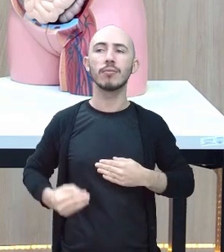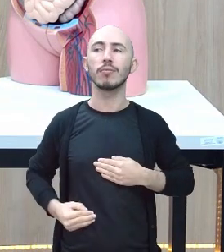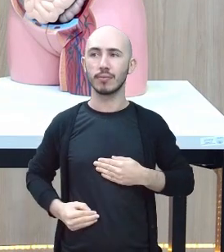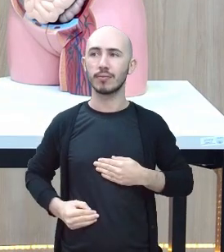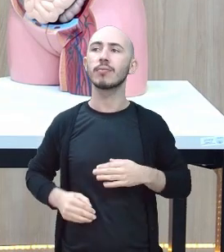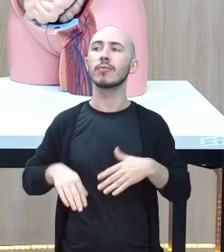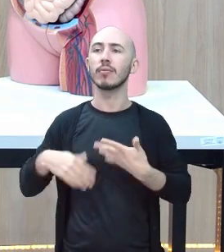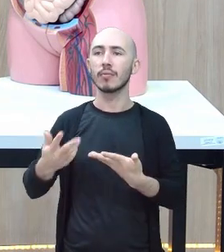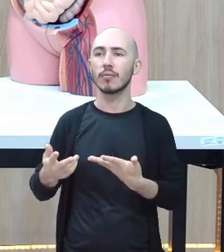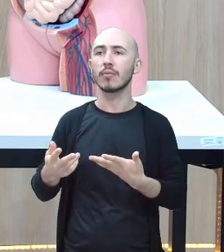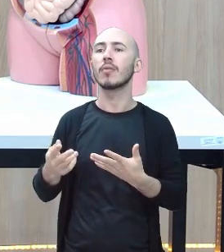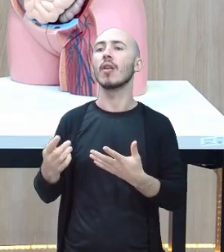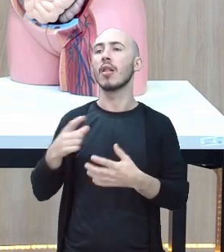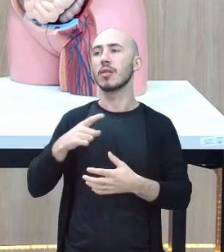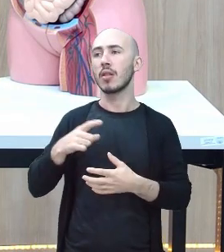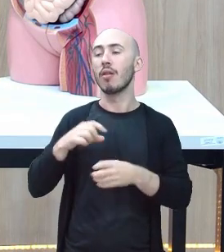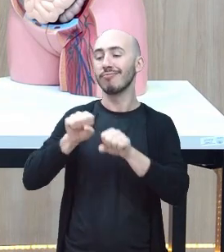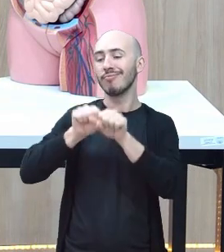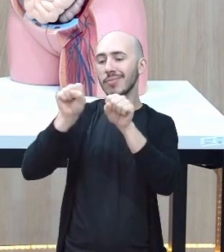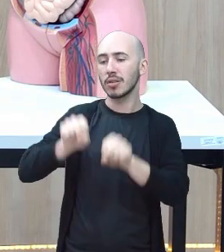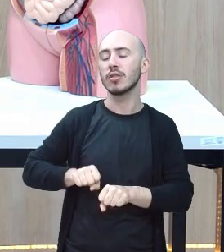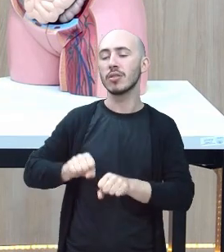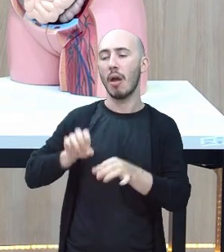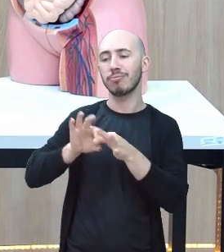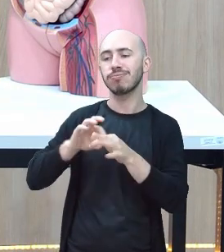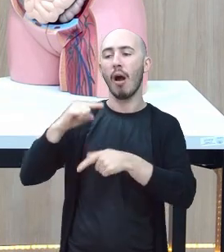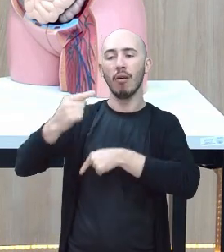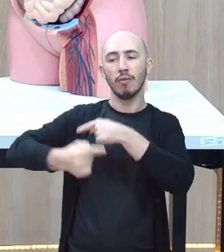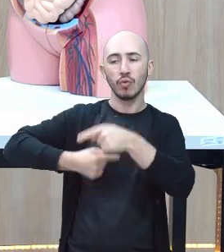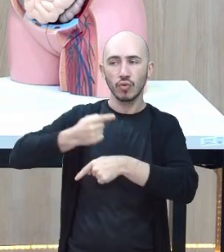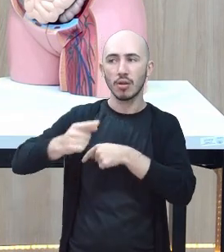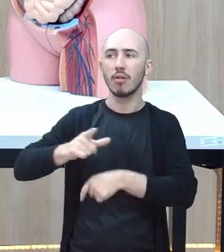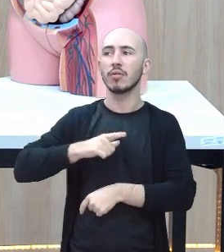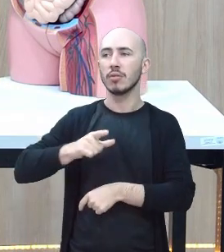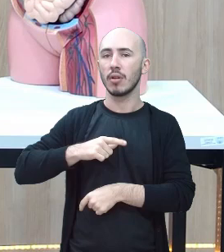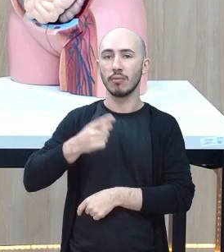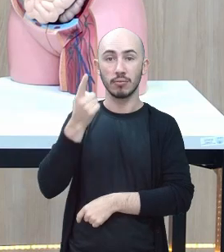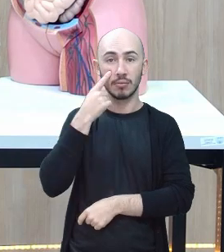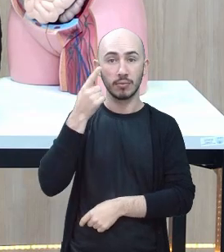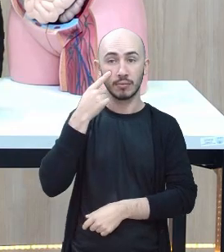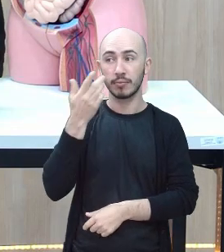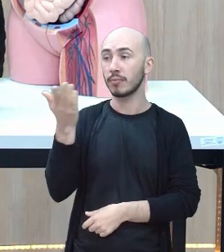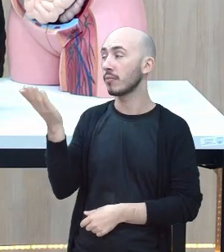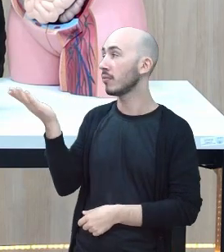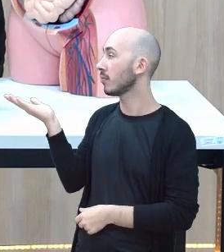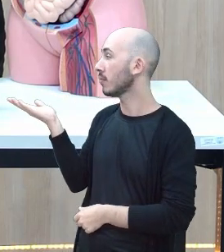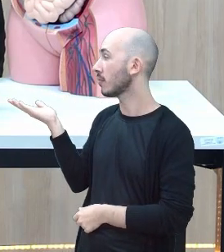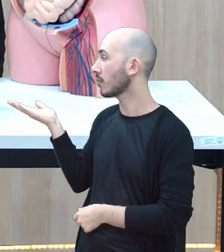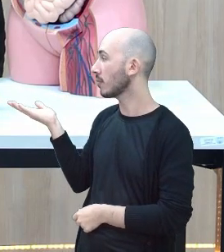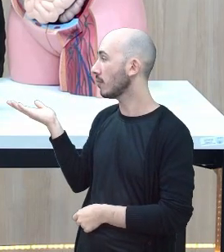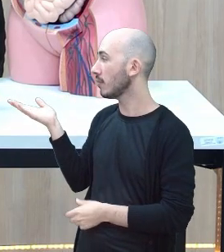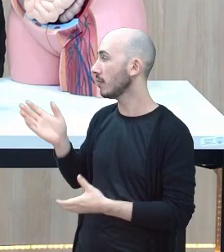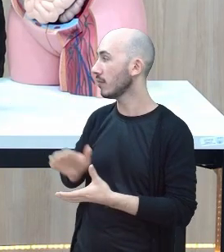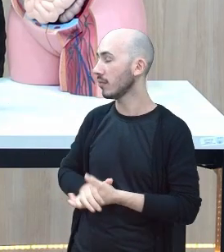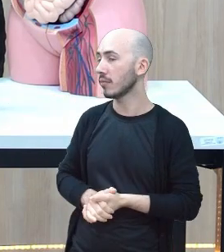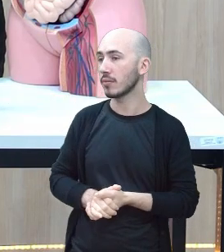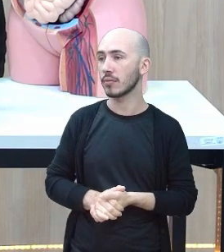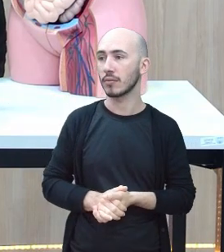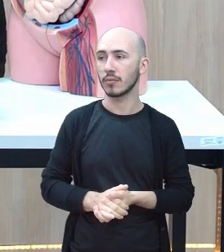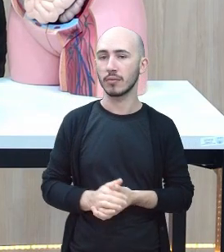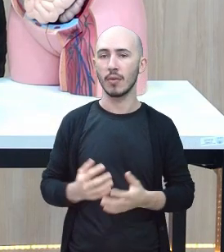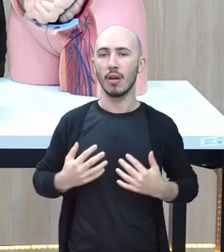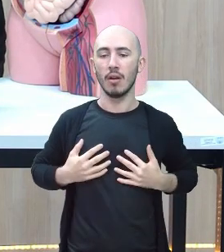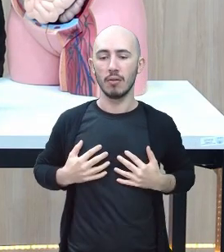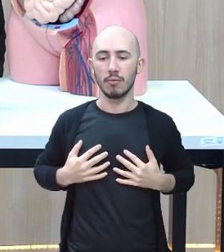órgãos, nossos órgãos, cada um com uma função, né? Nós podemos ver aqui os pulmões com a sua